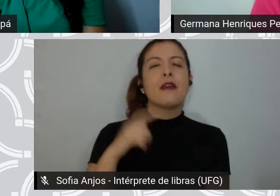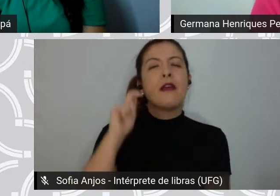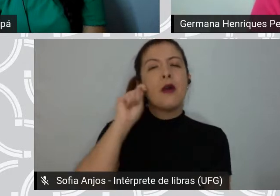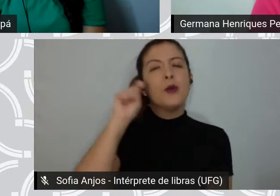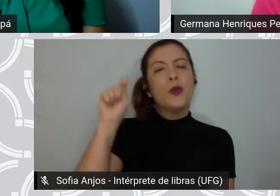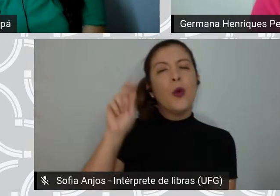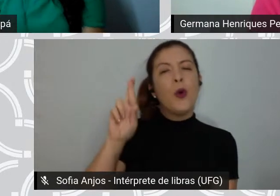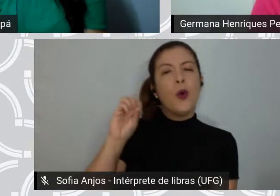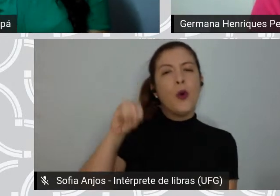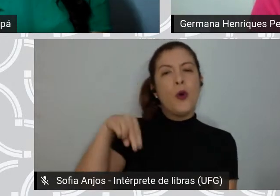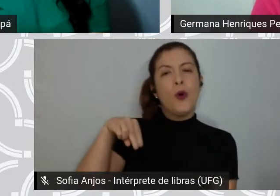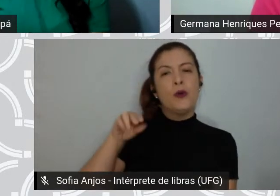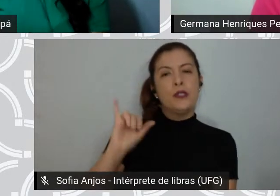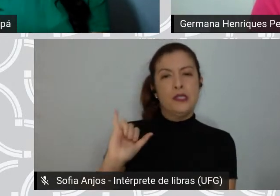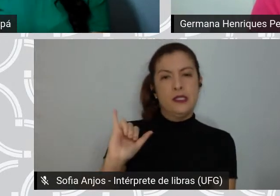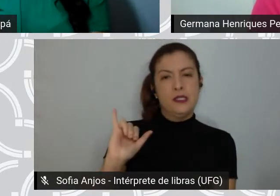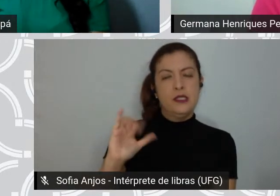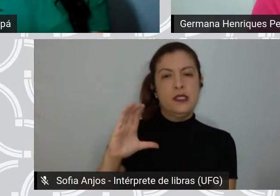usa,